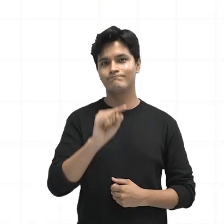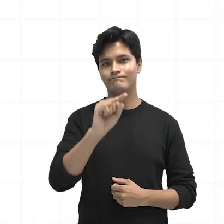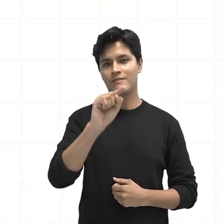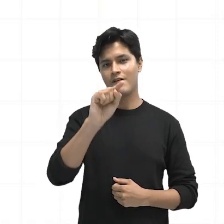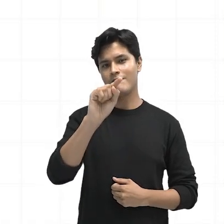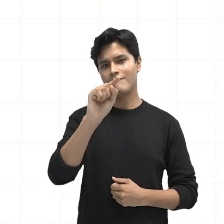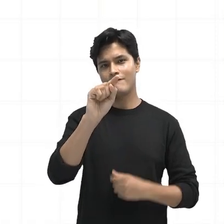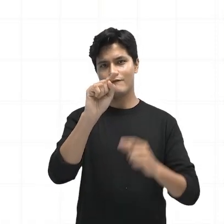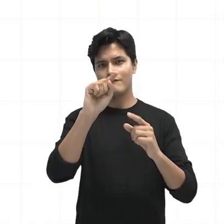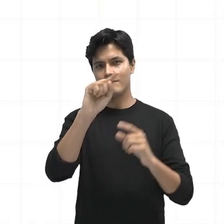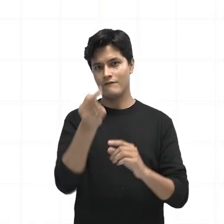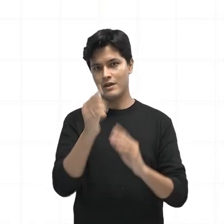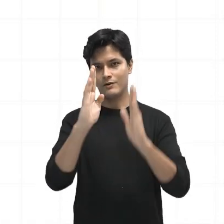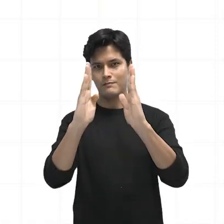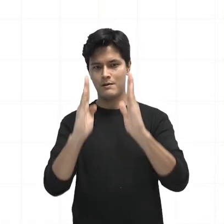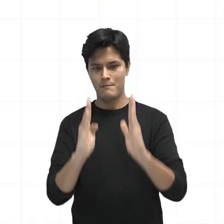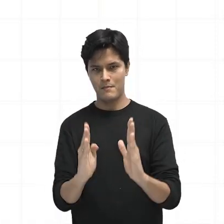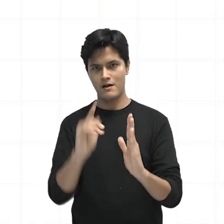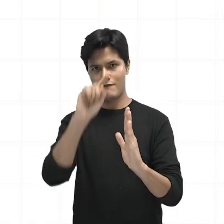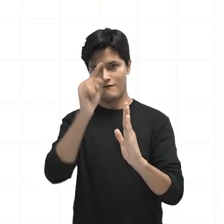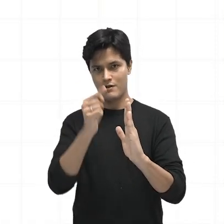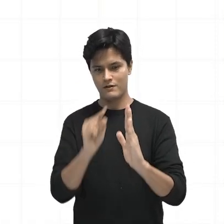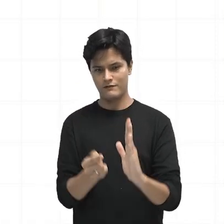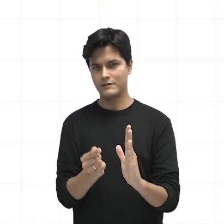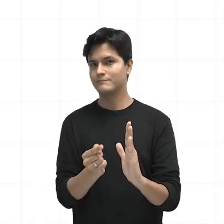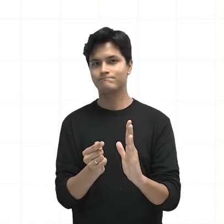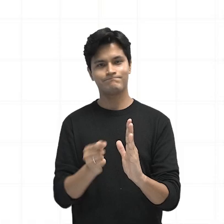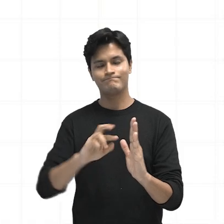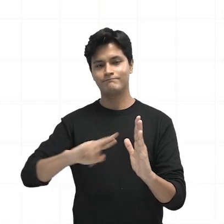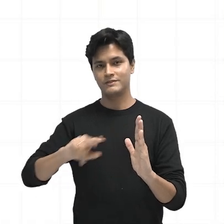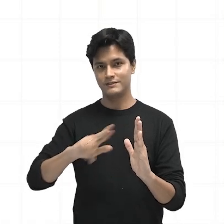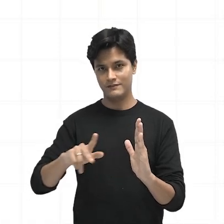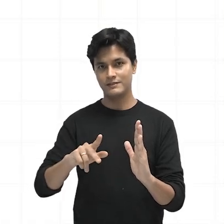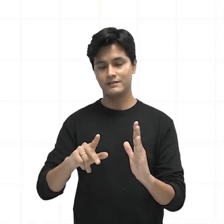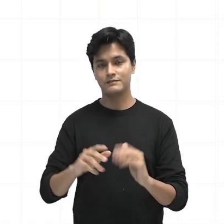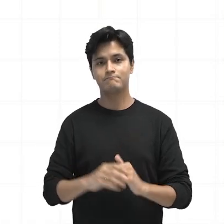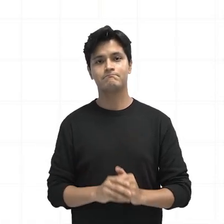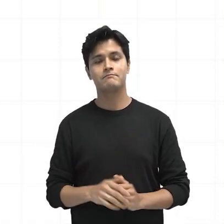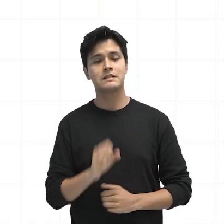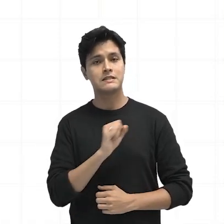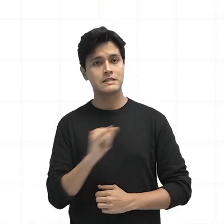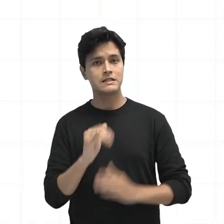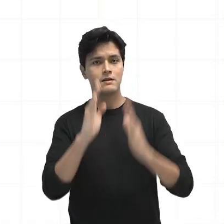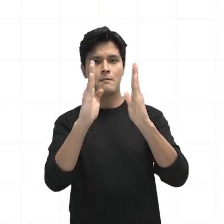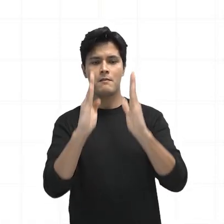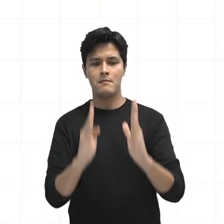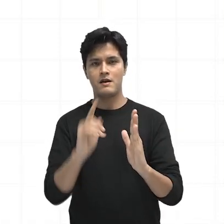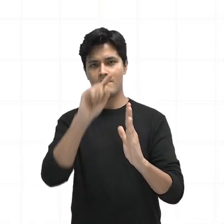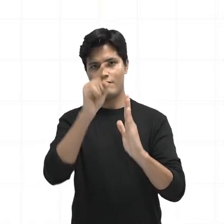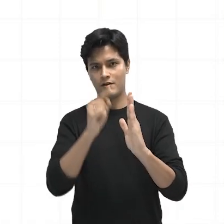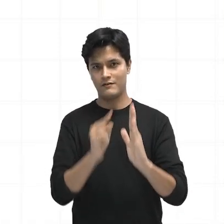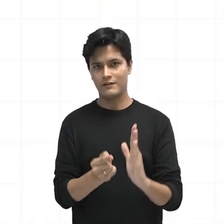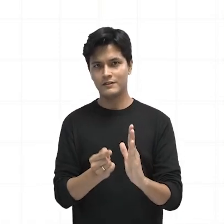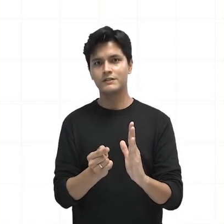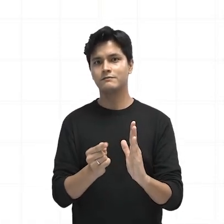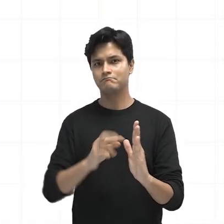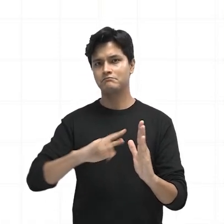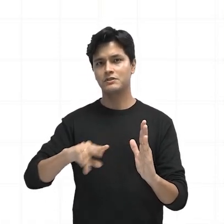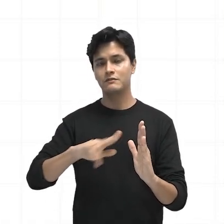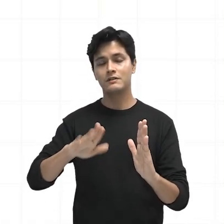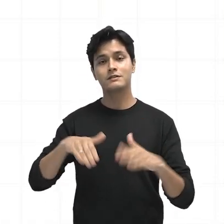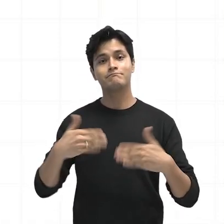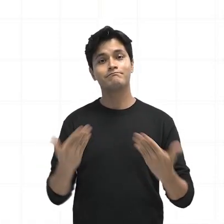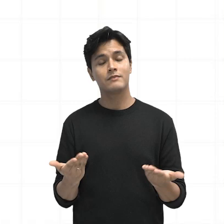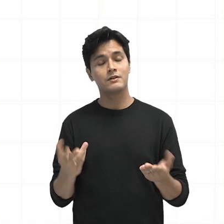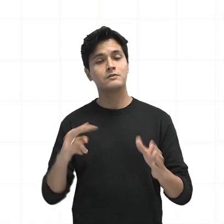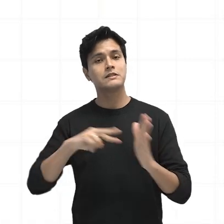não embaixo uma da outra. Ora, se as vírgulas não estão uma embaixo da outra, então a armação